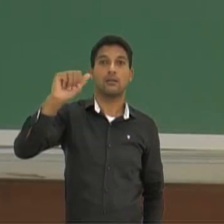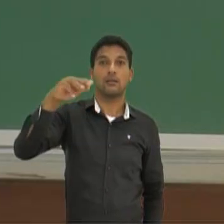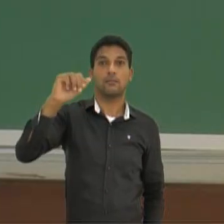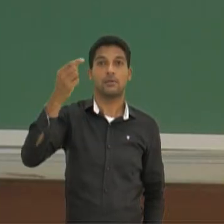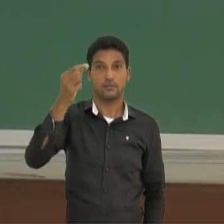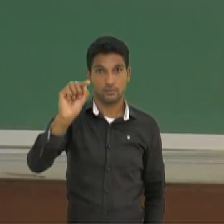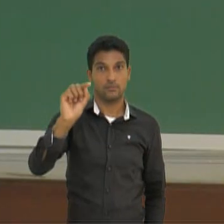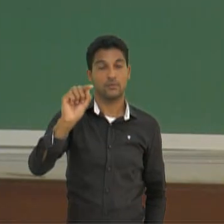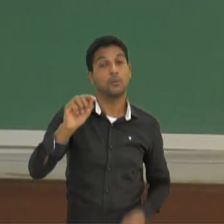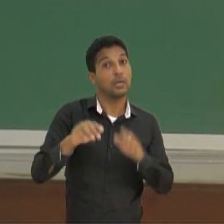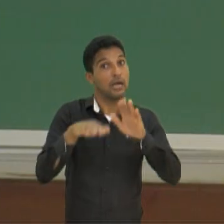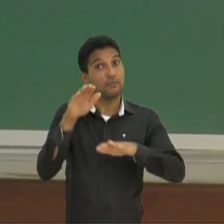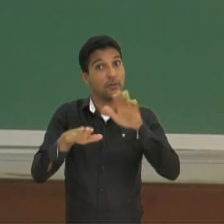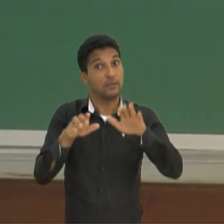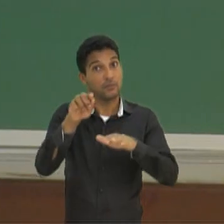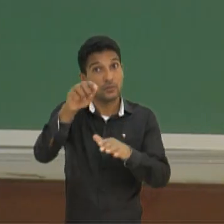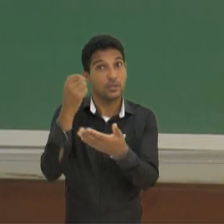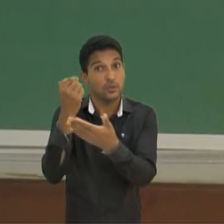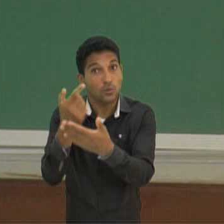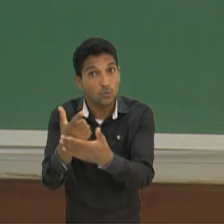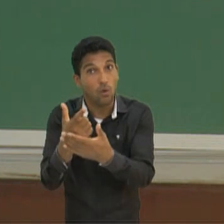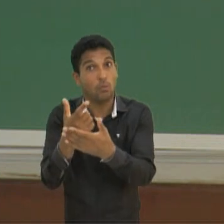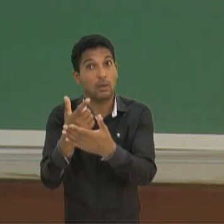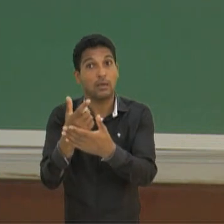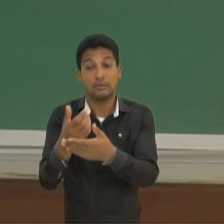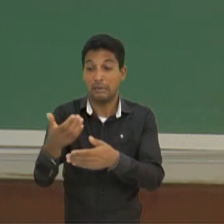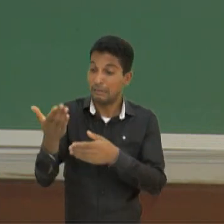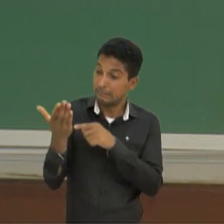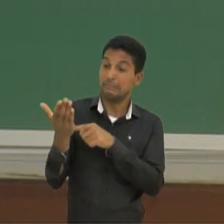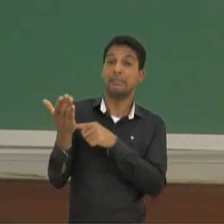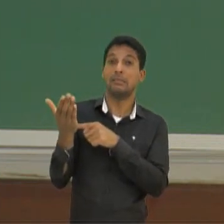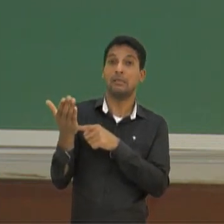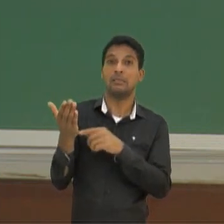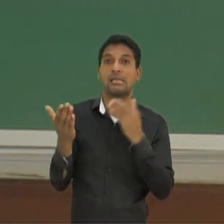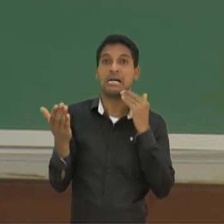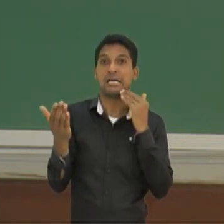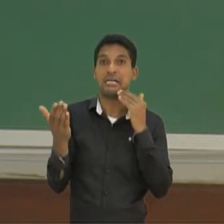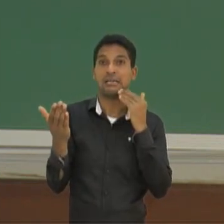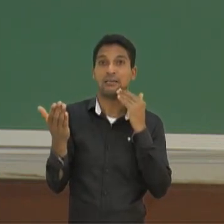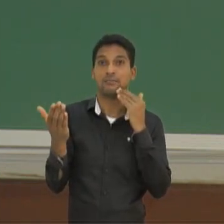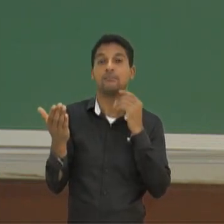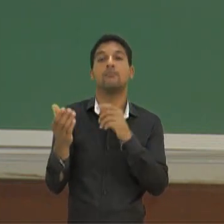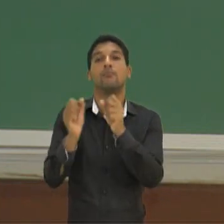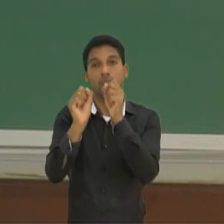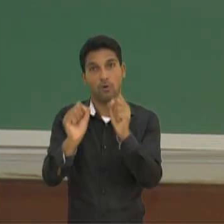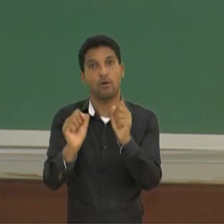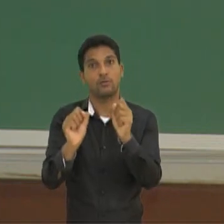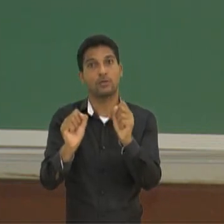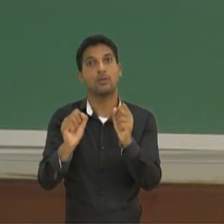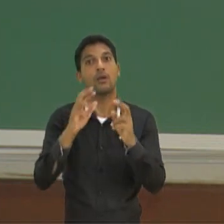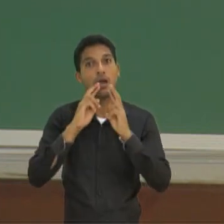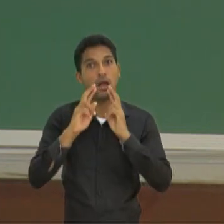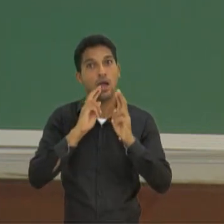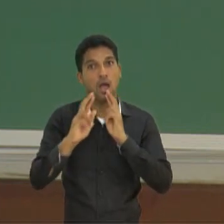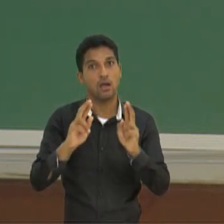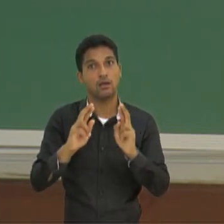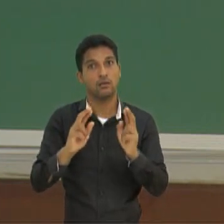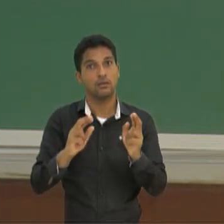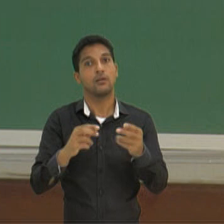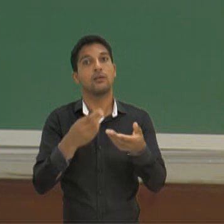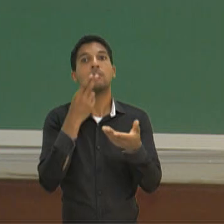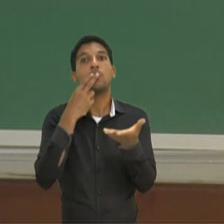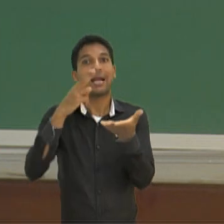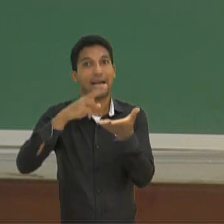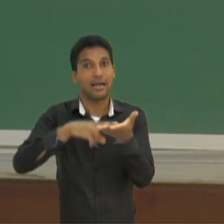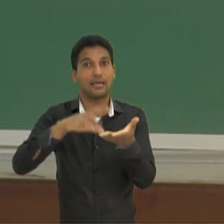reclamar de algum produto, né, que porventura a gente tenha comprado e alguma coisa não tenha dado certo. Então, não só, né, na compra de produtos, mas